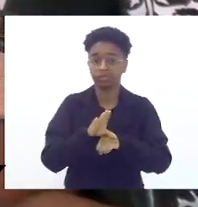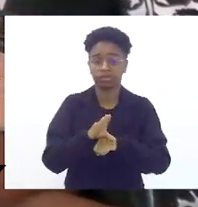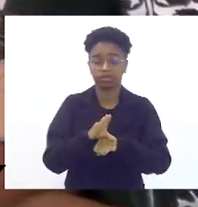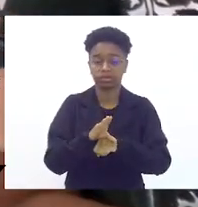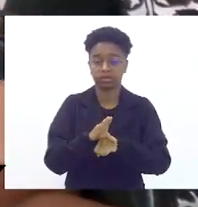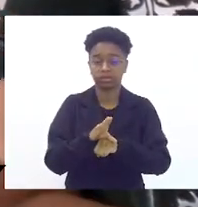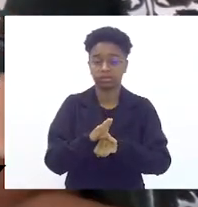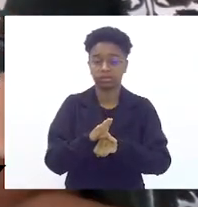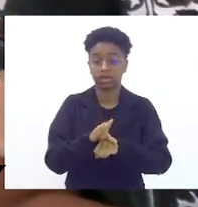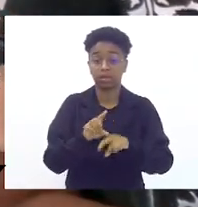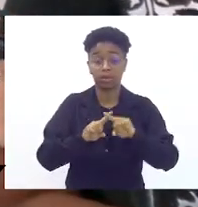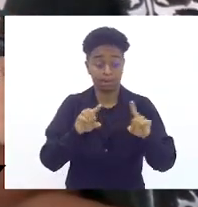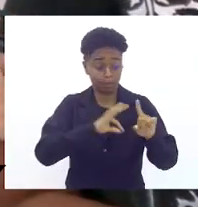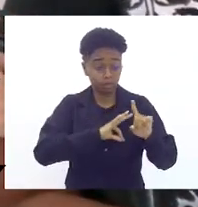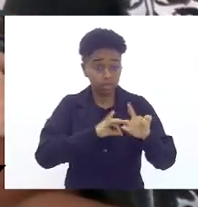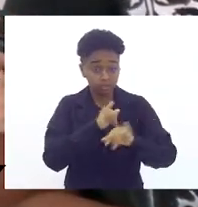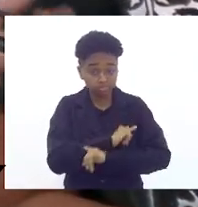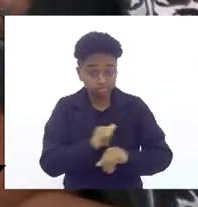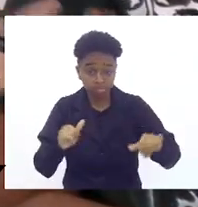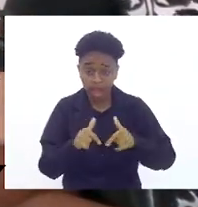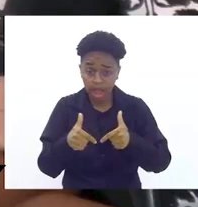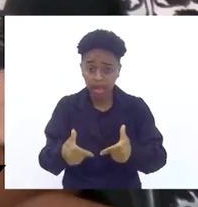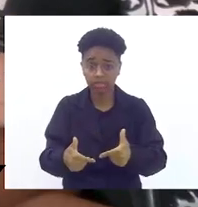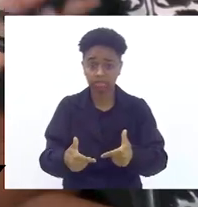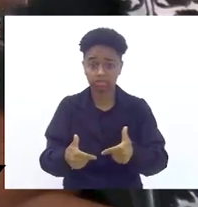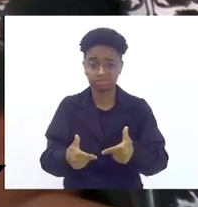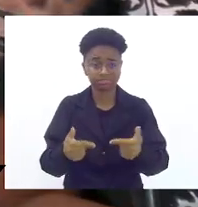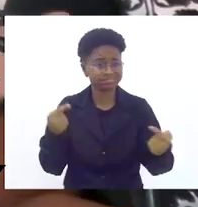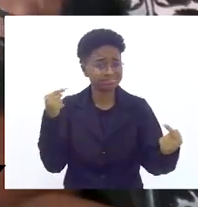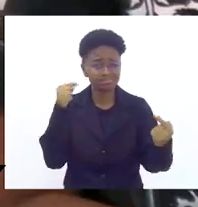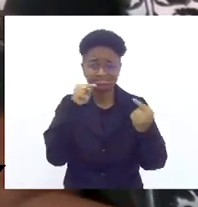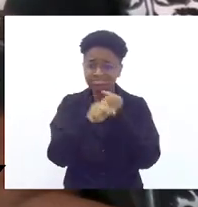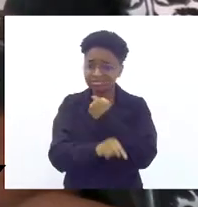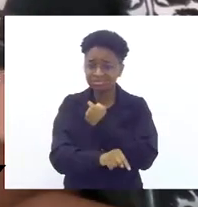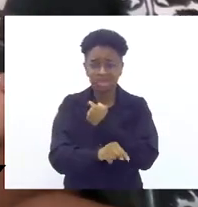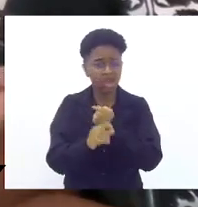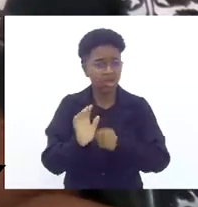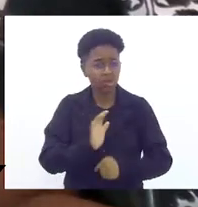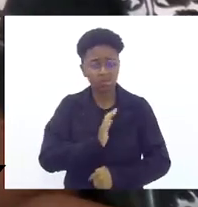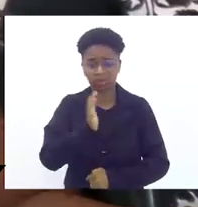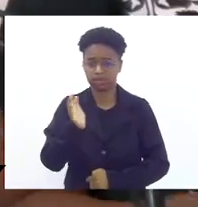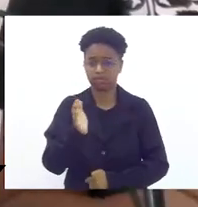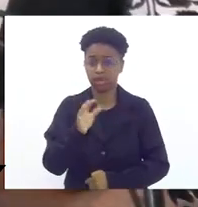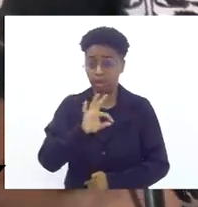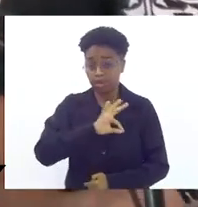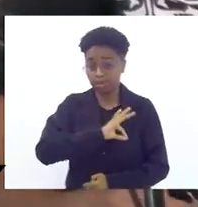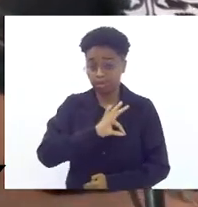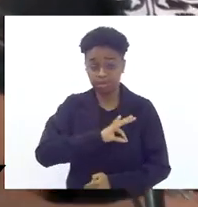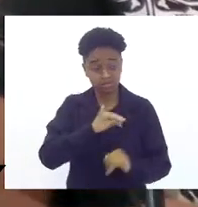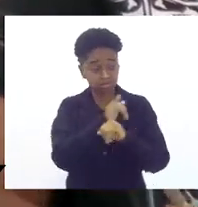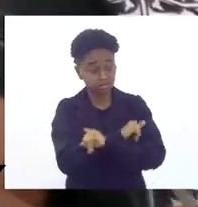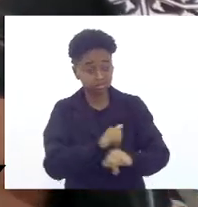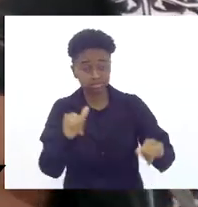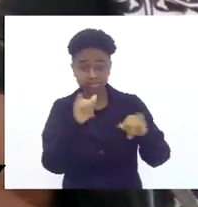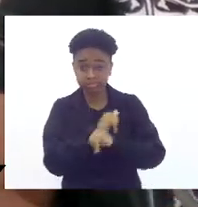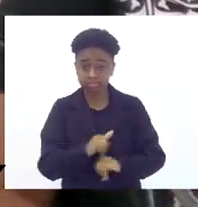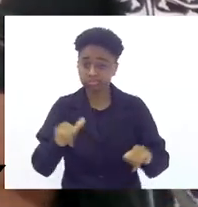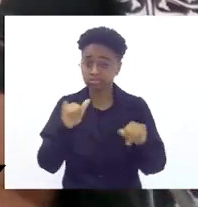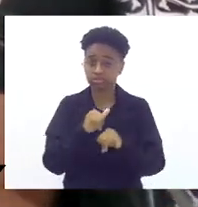pela polícia é contraditório é terrível é vexatório a polícia propagar